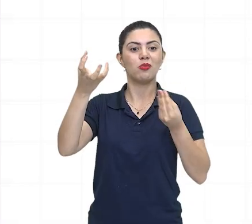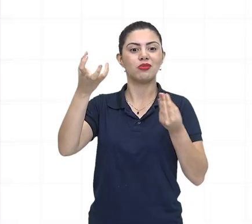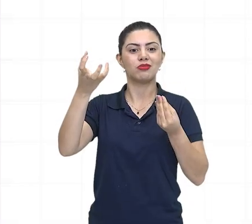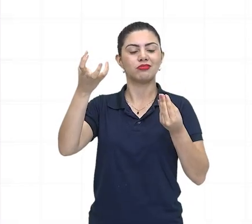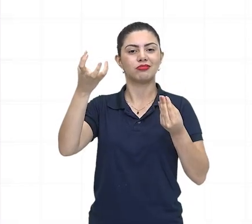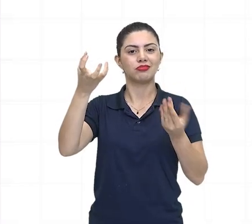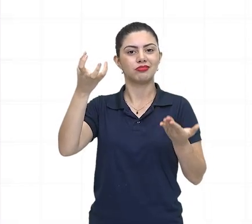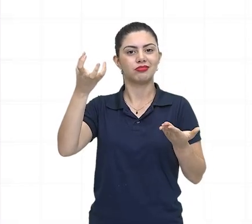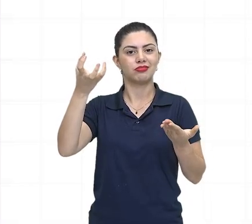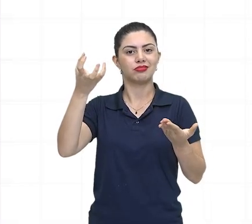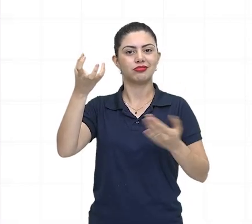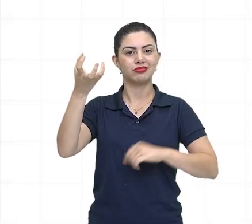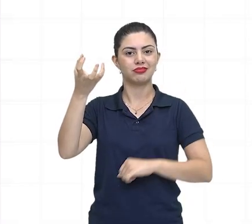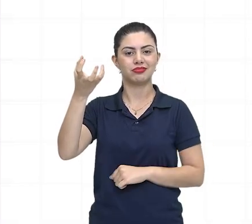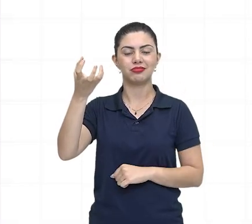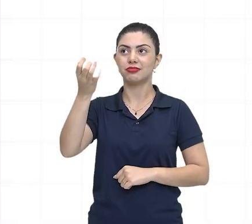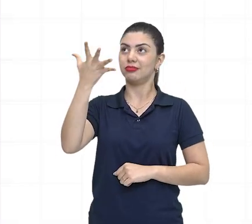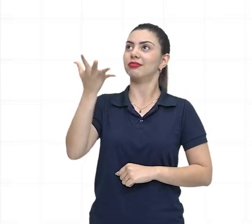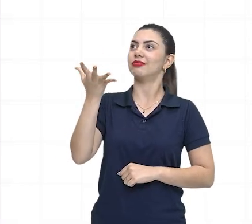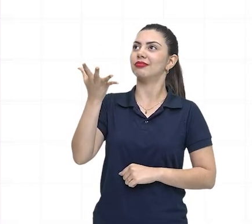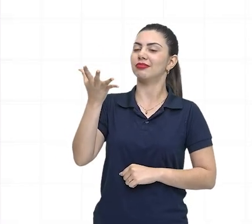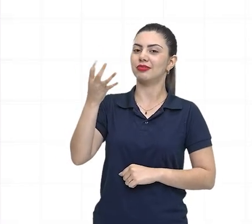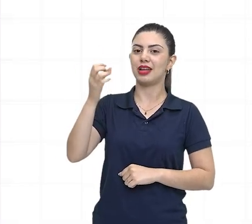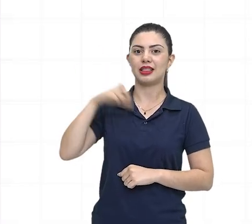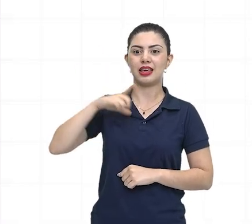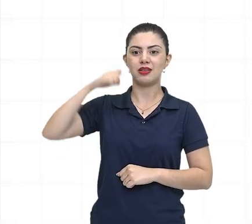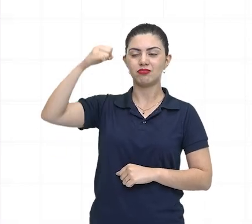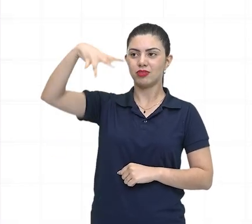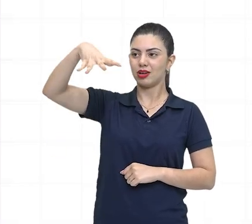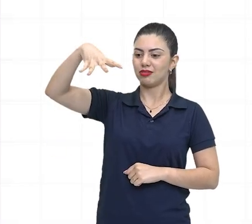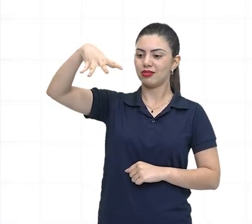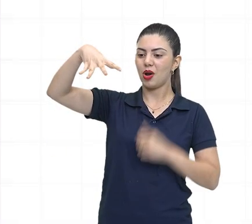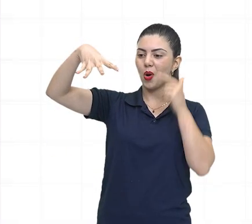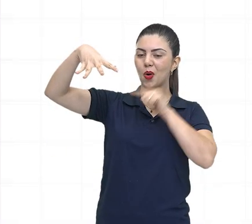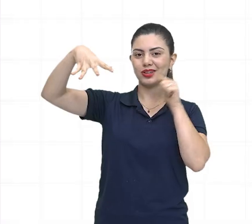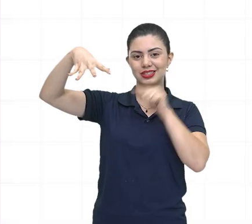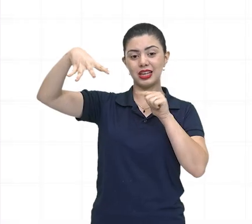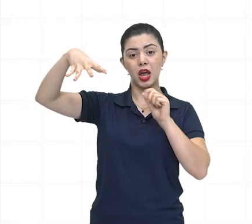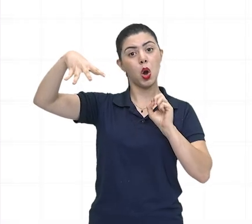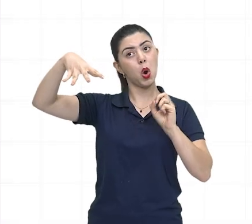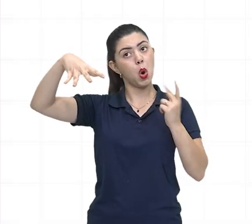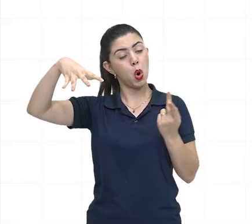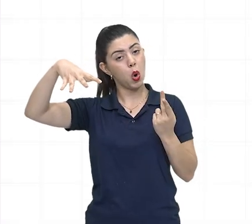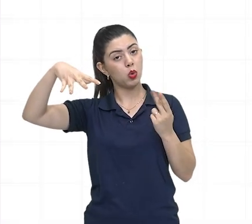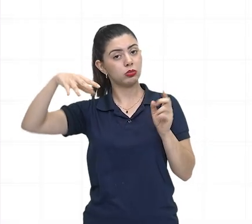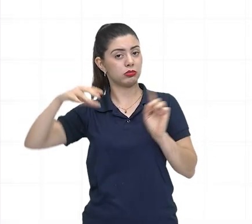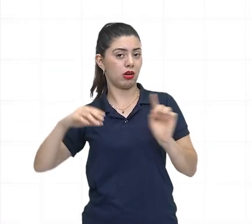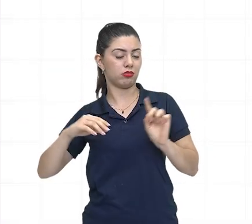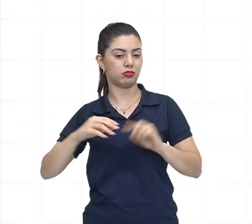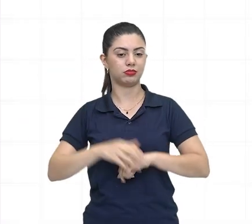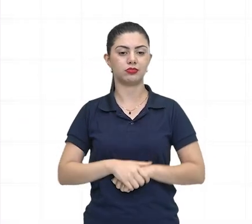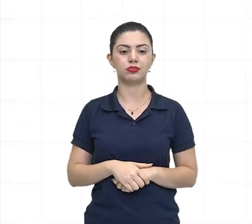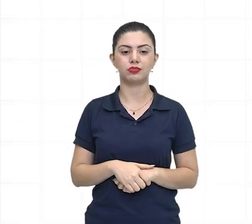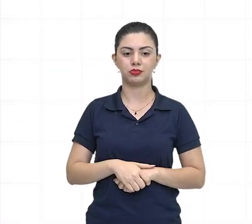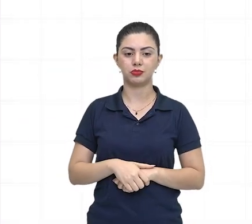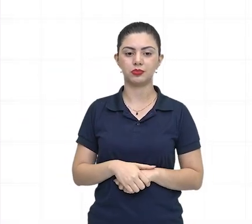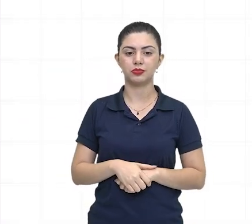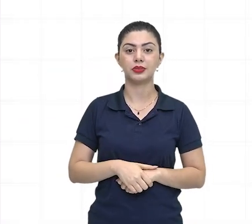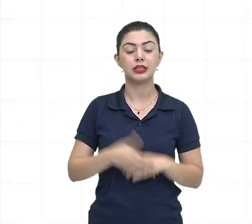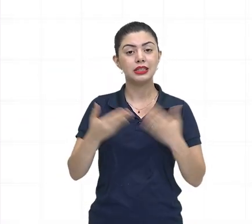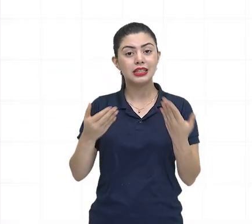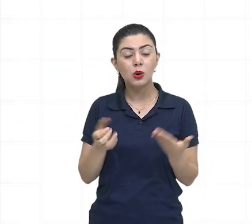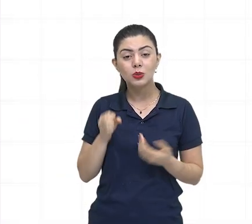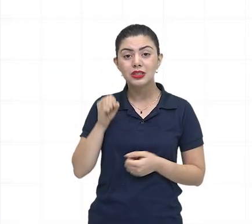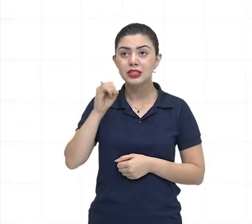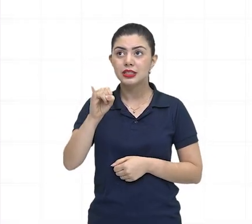acontecer? Ó, você vai verificar se ela está funcionando ou não. E é claro, quando chegou aqui, se